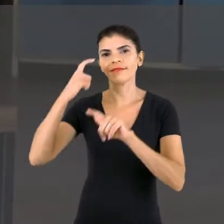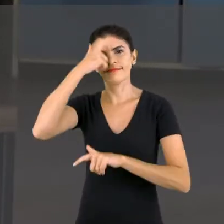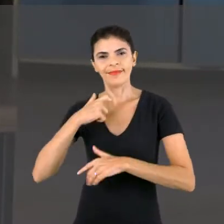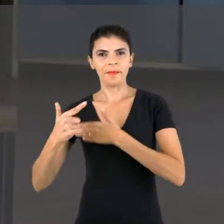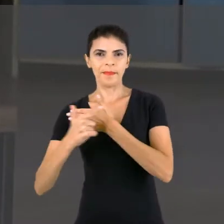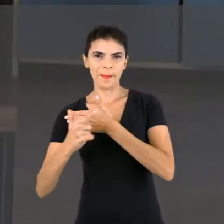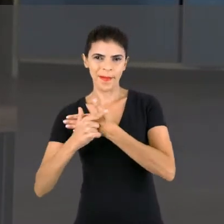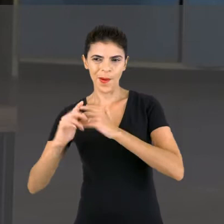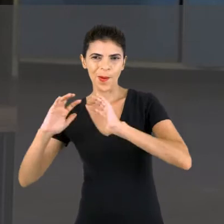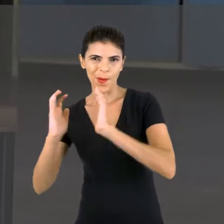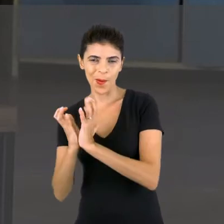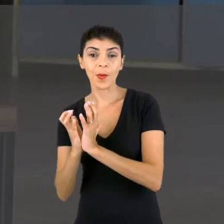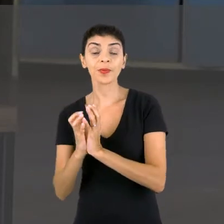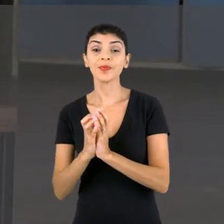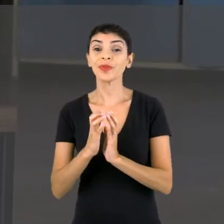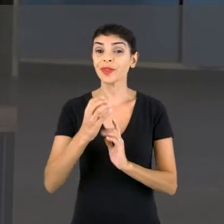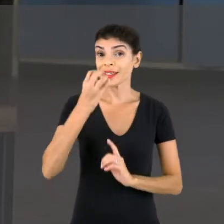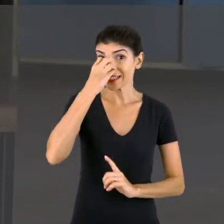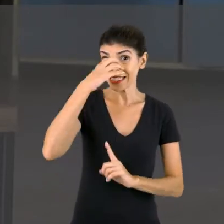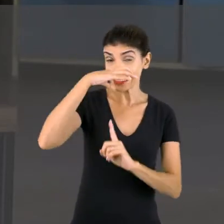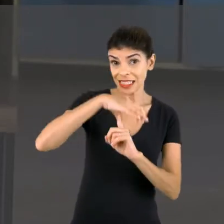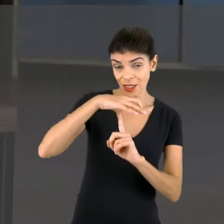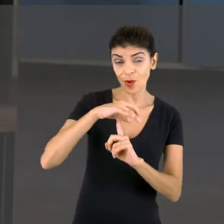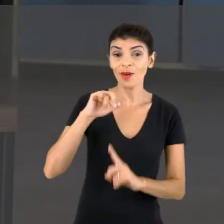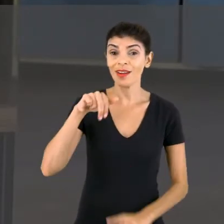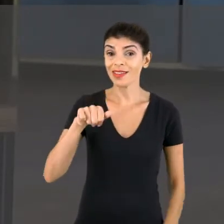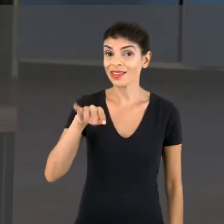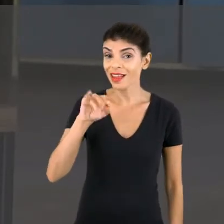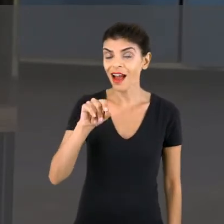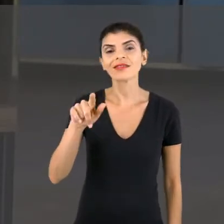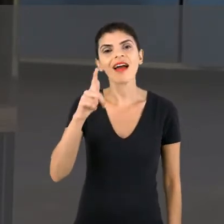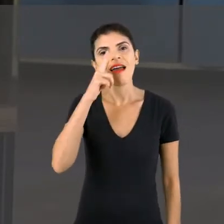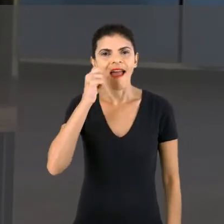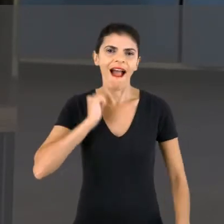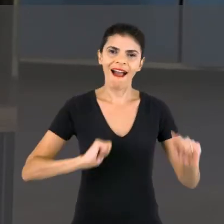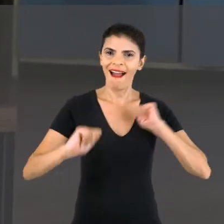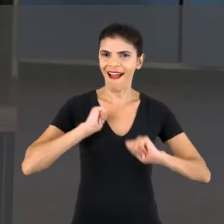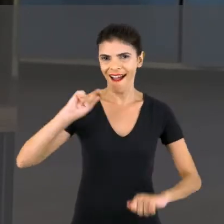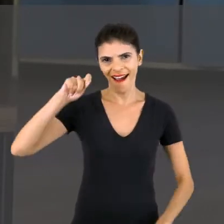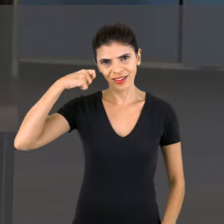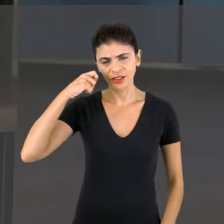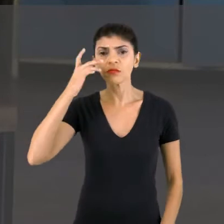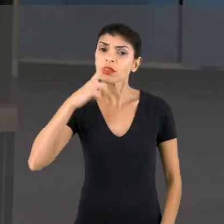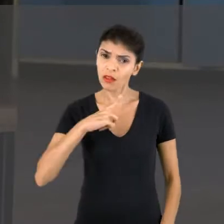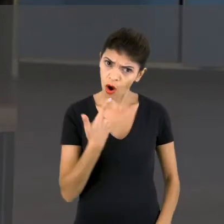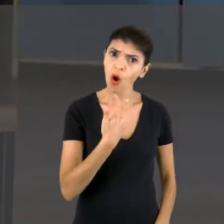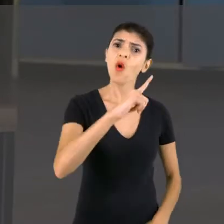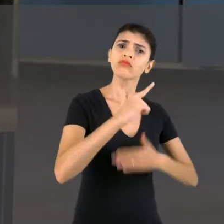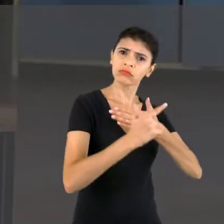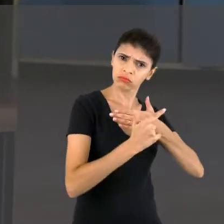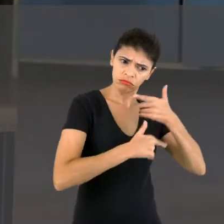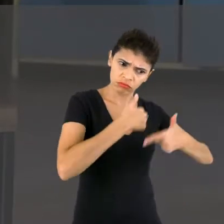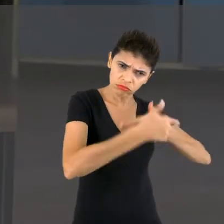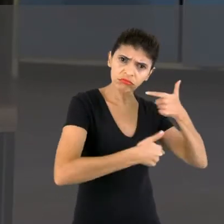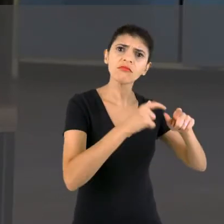do grupo. No nosso caso, no Circunato, todo mundo é artista, né? Então, mas tem outras